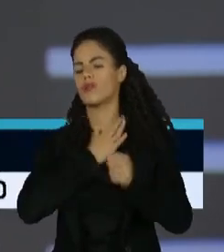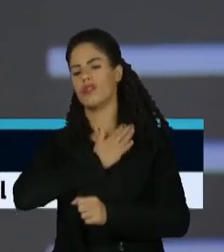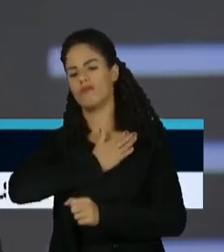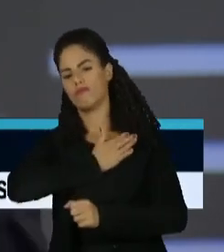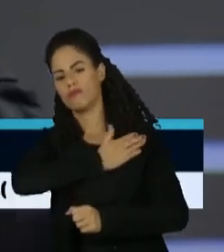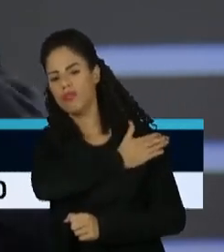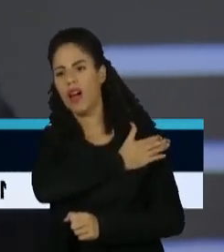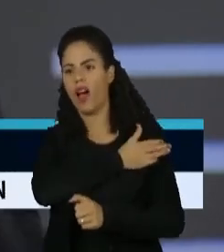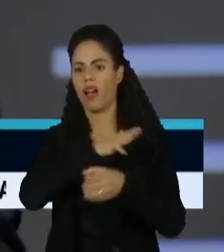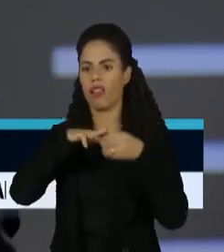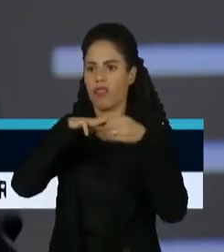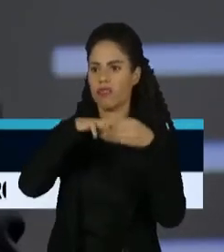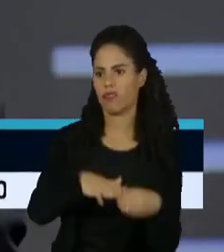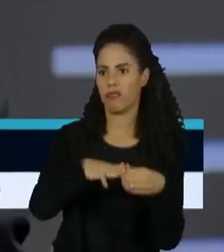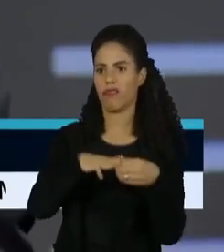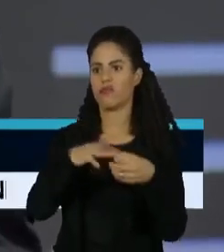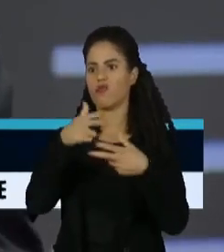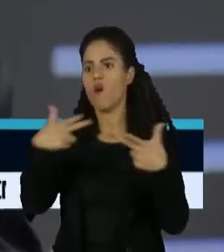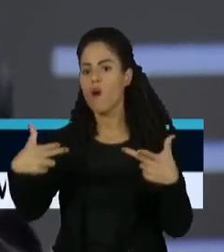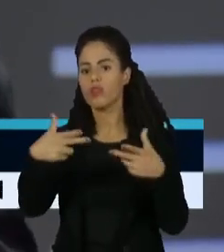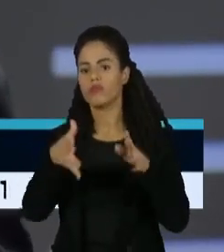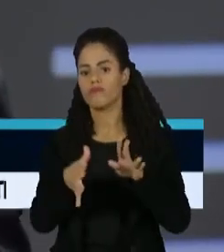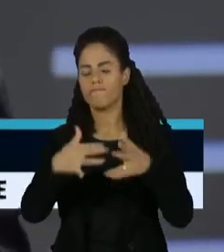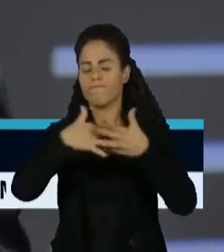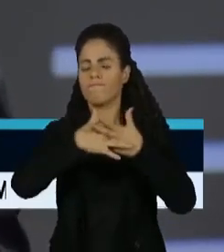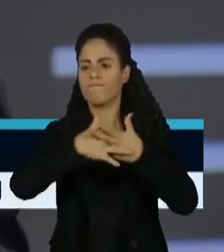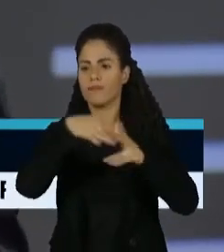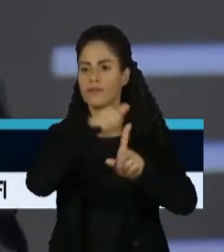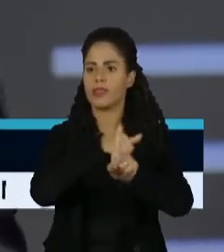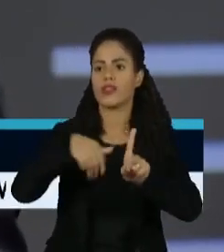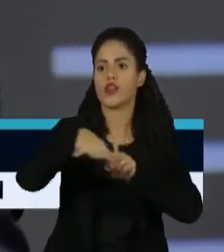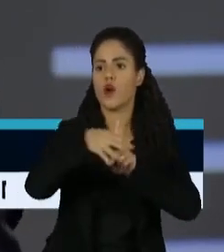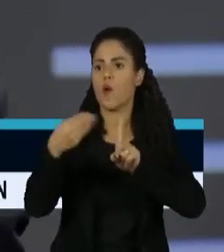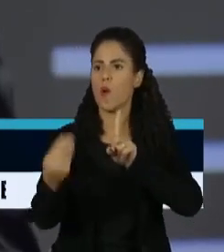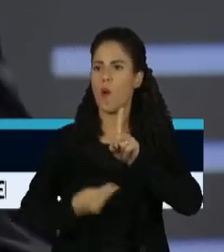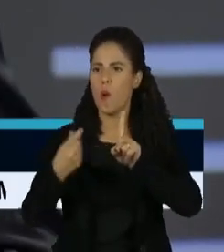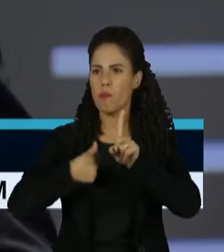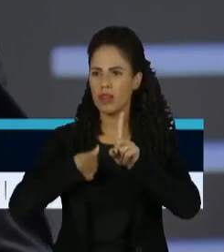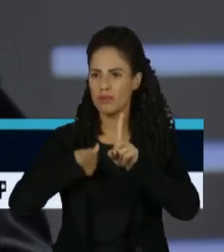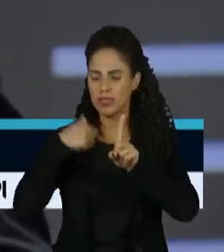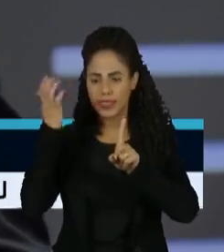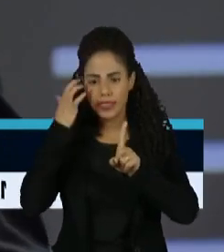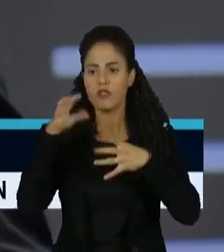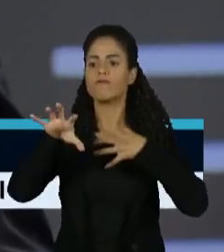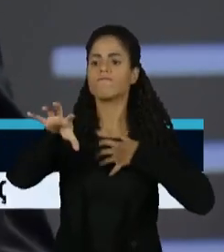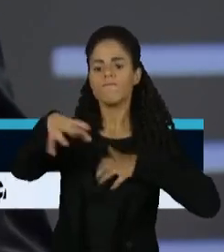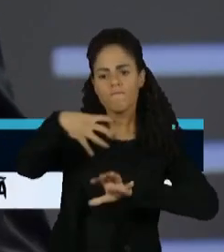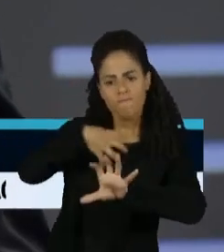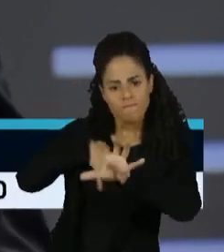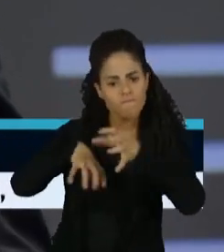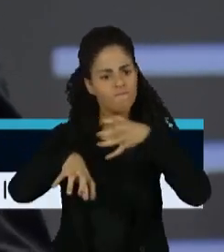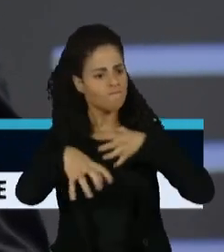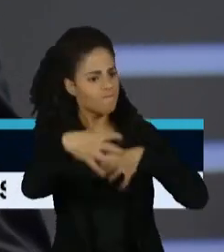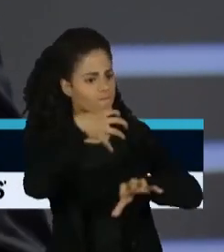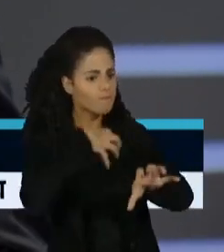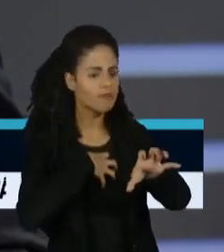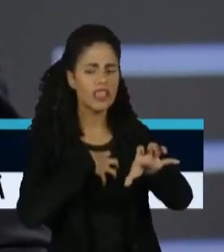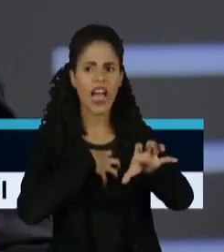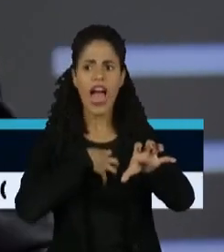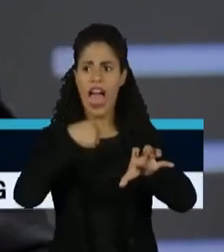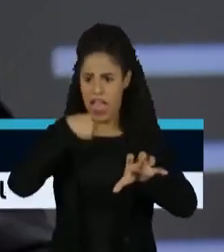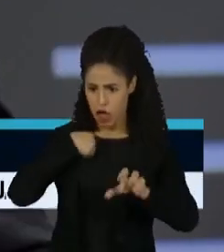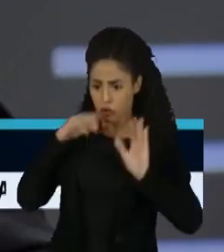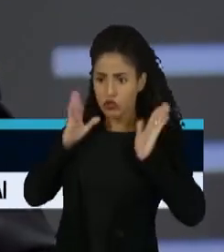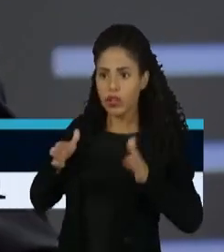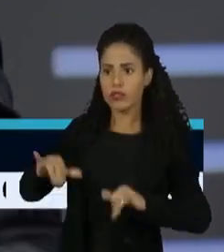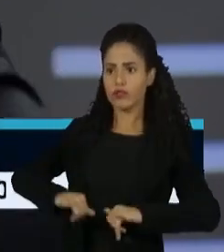maus tratos como cidadão, é capaz de desenvolver uma espécie de empatia com relação à sociedade, de que